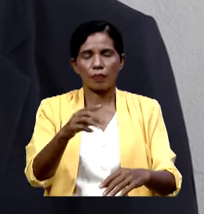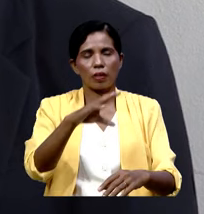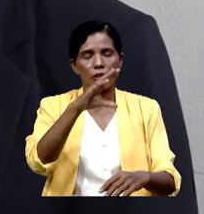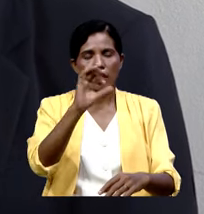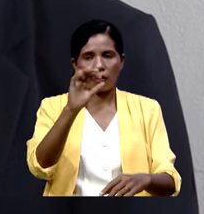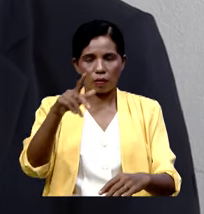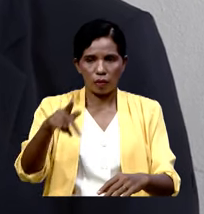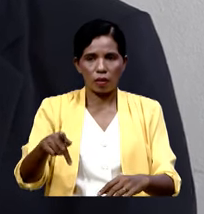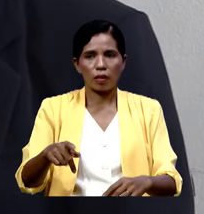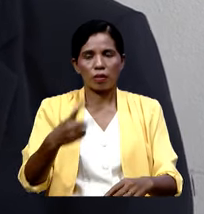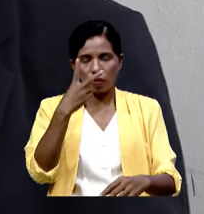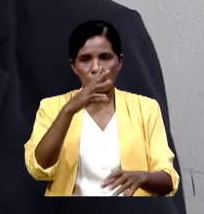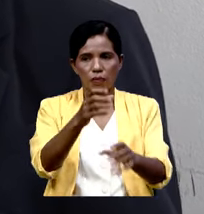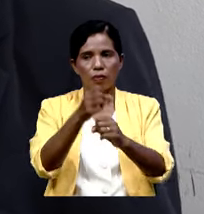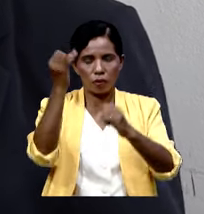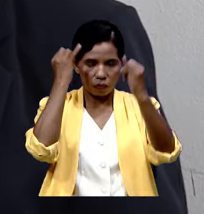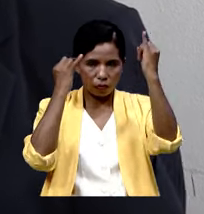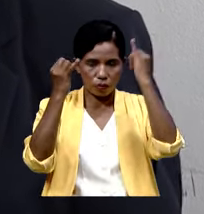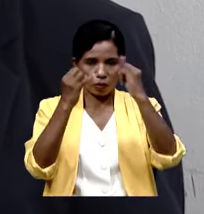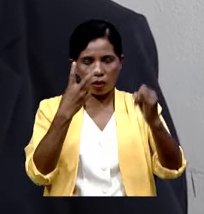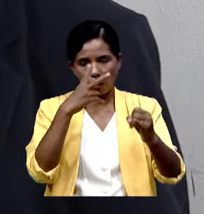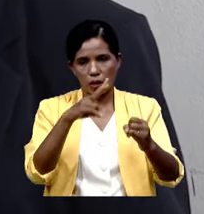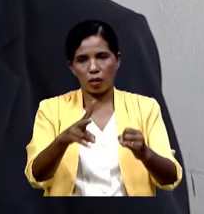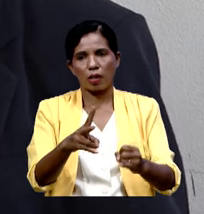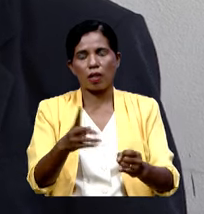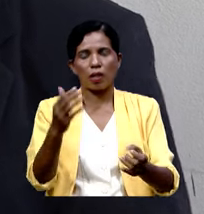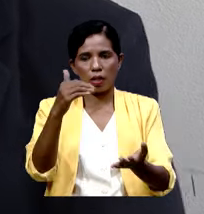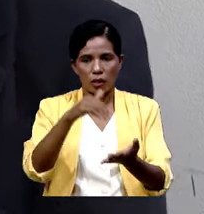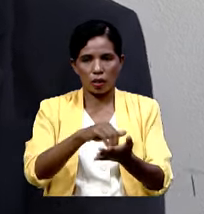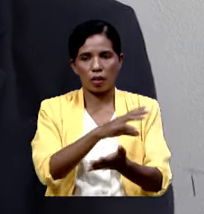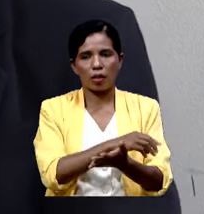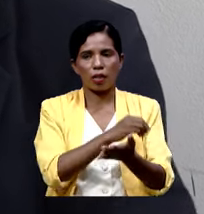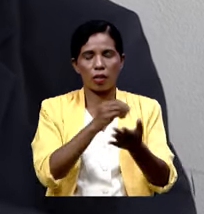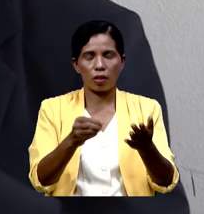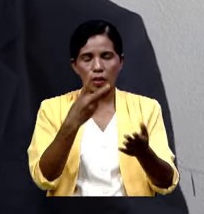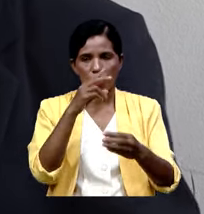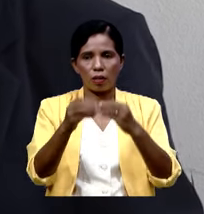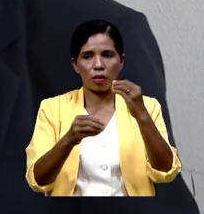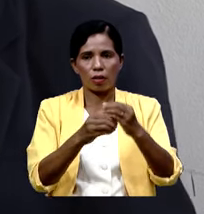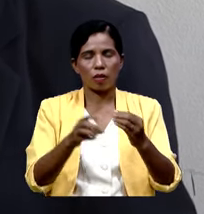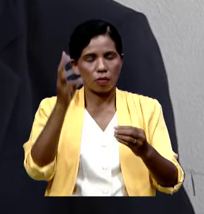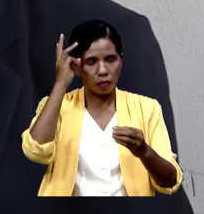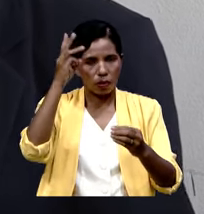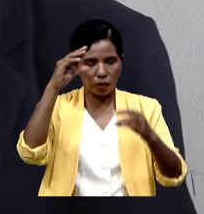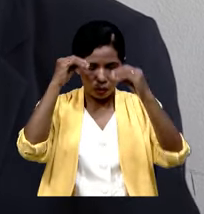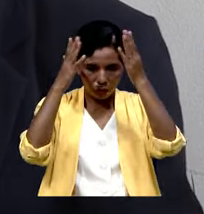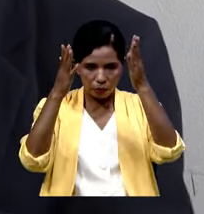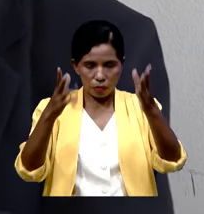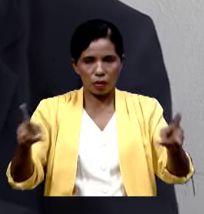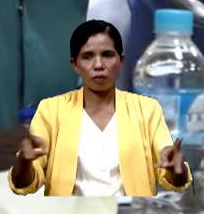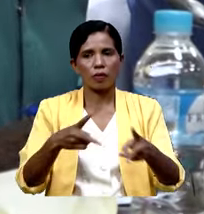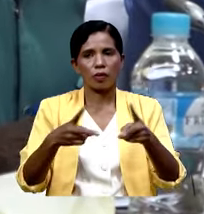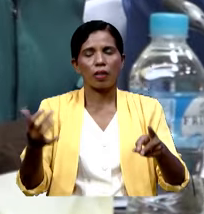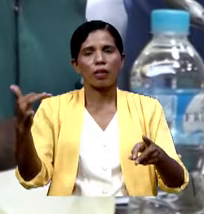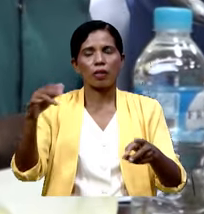Função Pública, se recolhe a informação, onde avalia no haré possibilidade ato soluciona preocupação professor voluntário